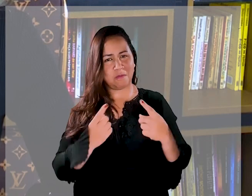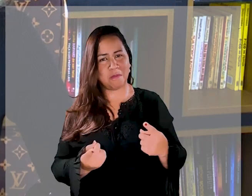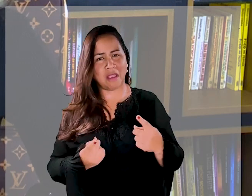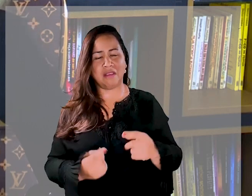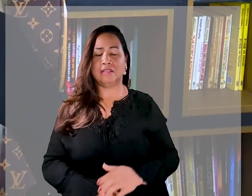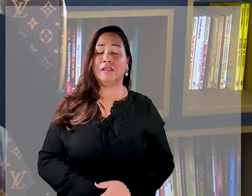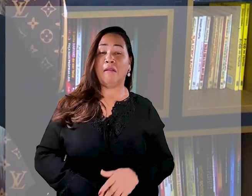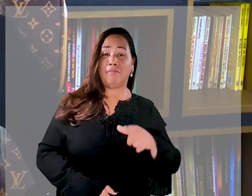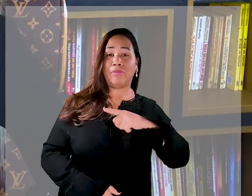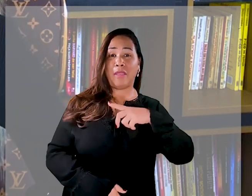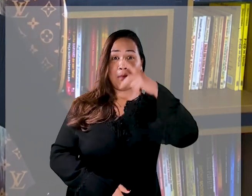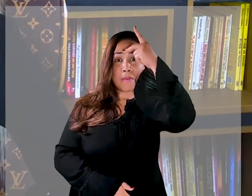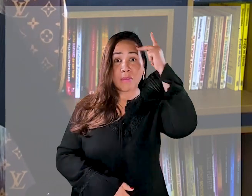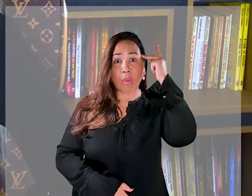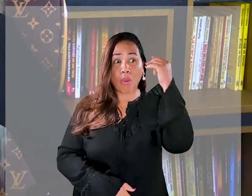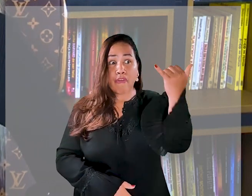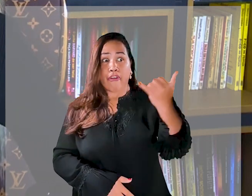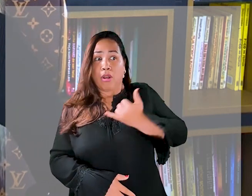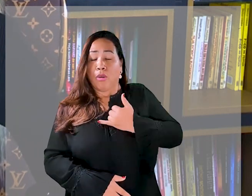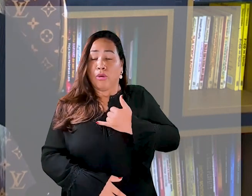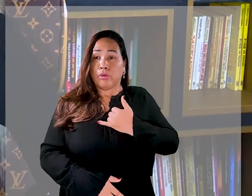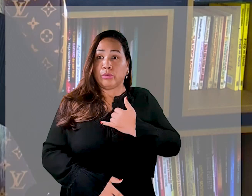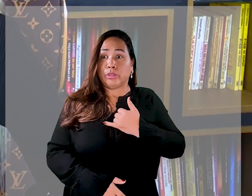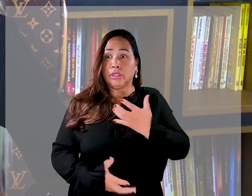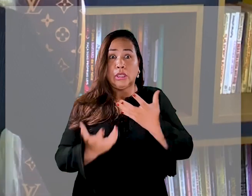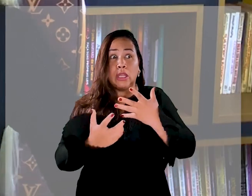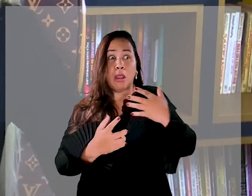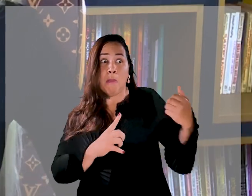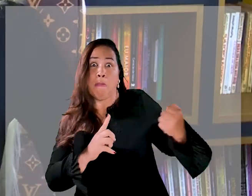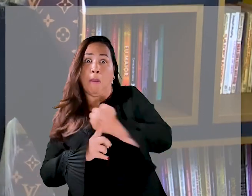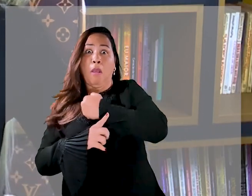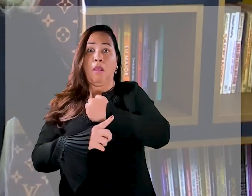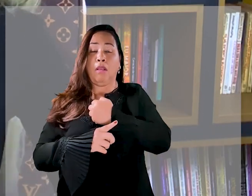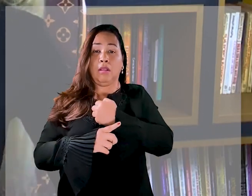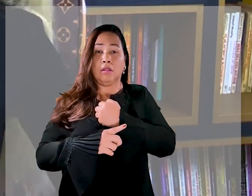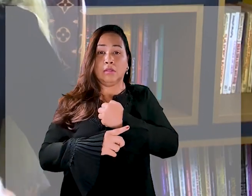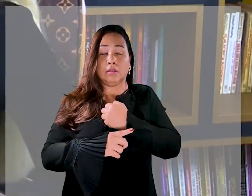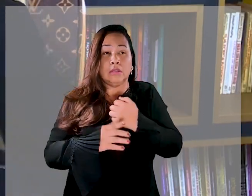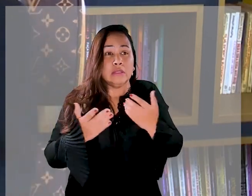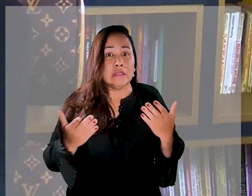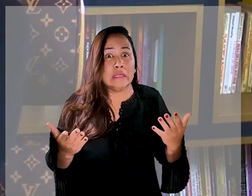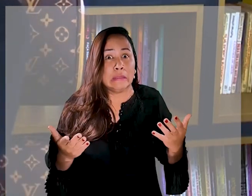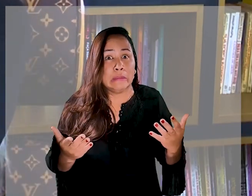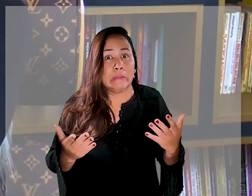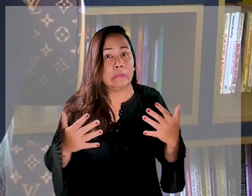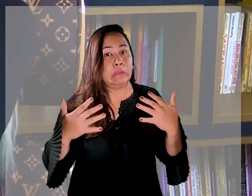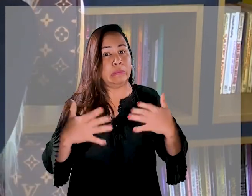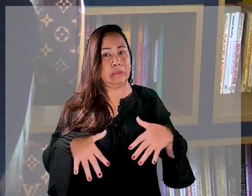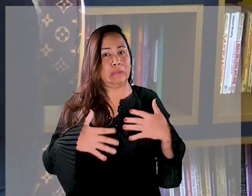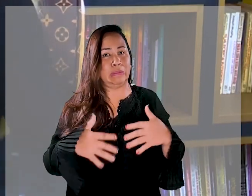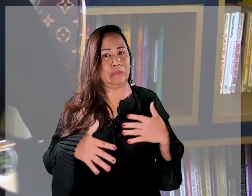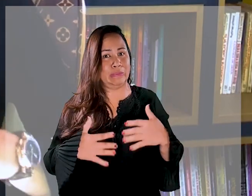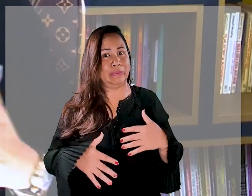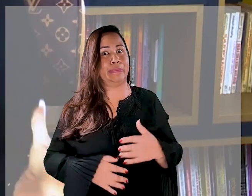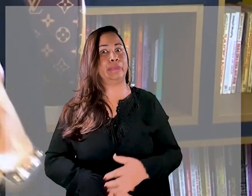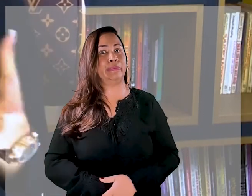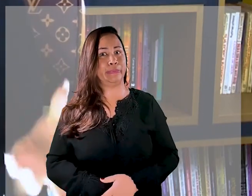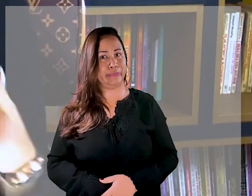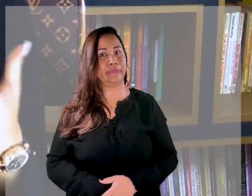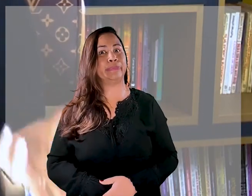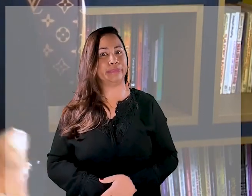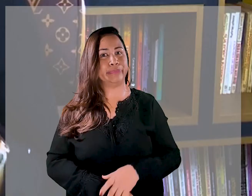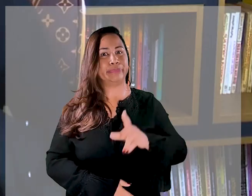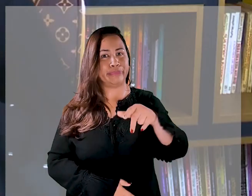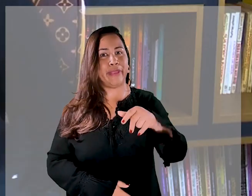mulher. Voadora? Voadeira não existe, né? É que eu falo inglês, gente. Tô aprendendo português. E aí eu não sei